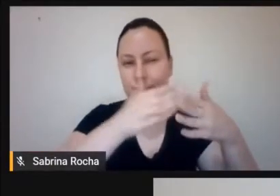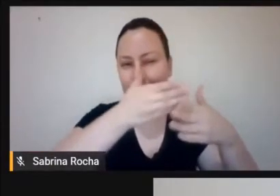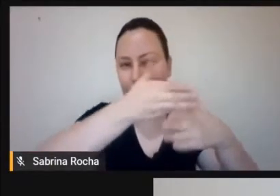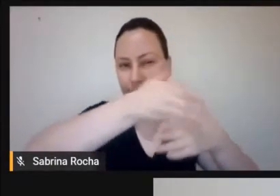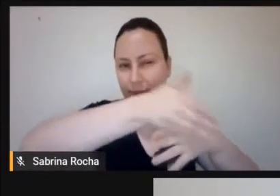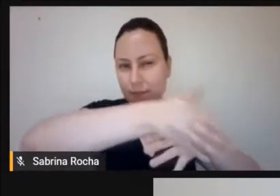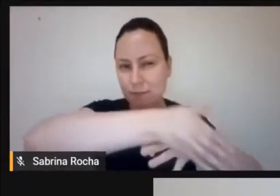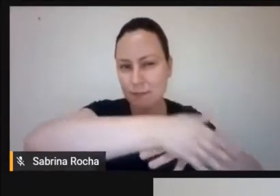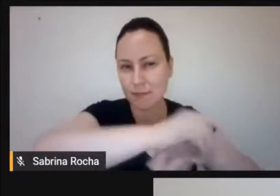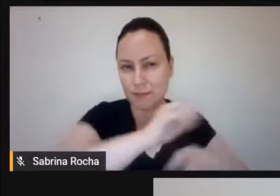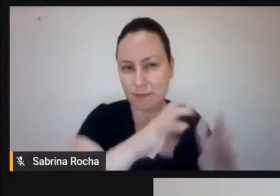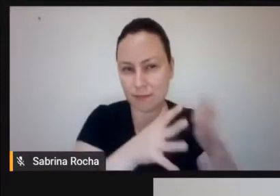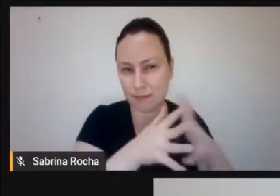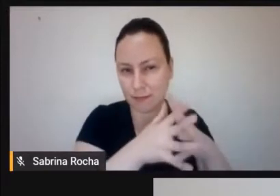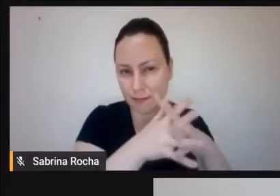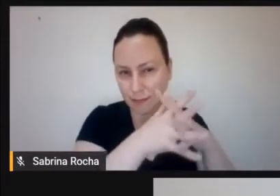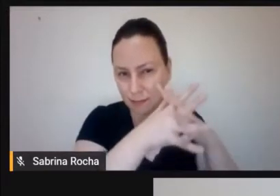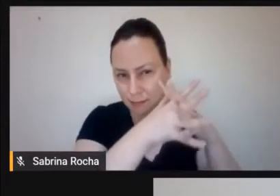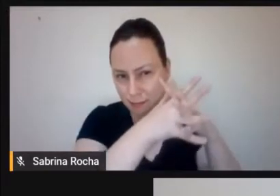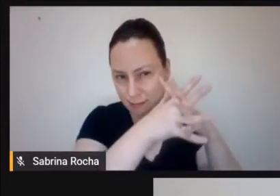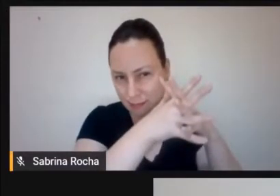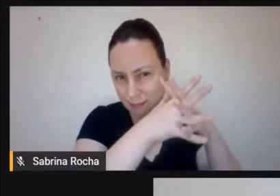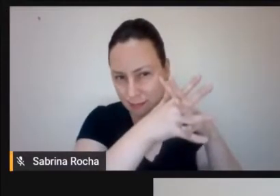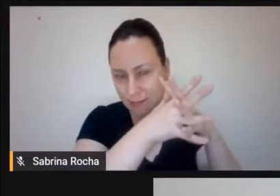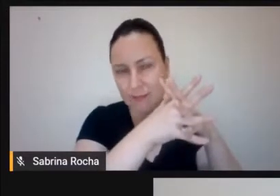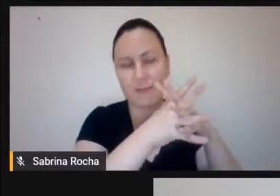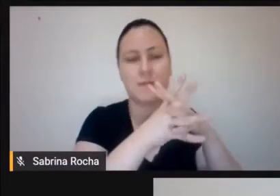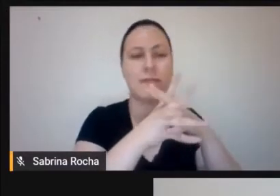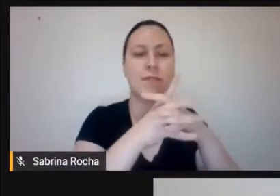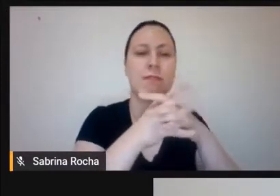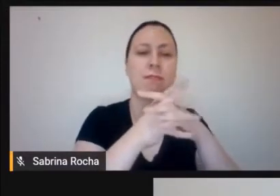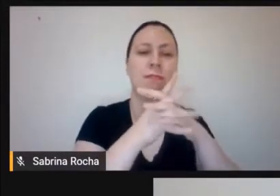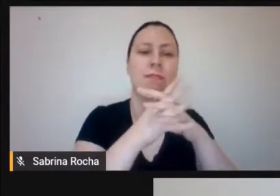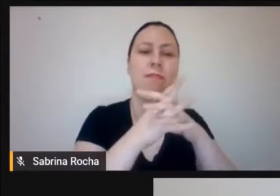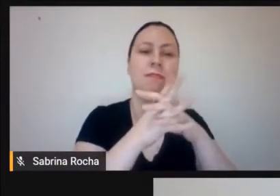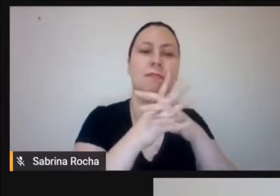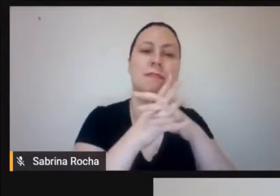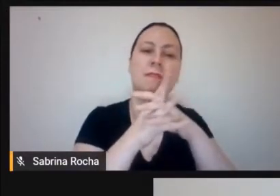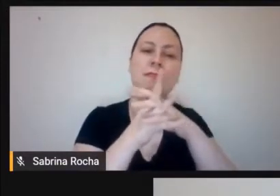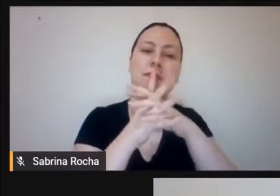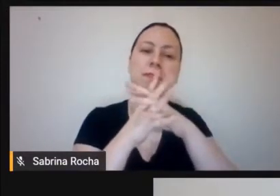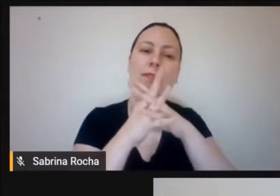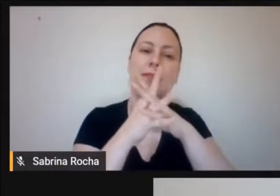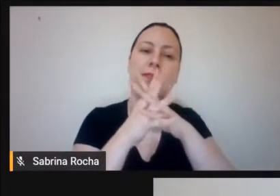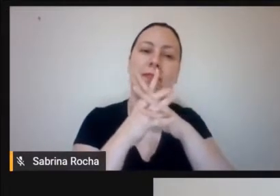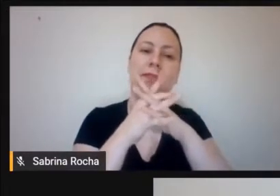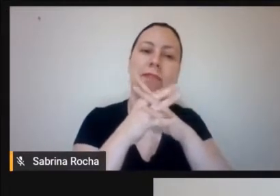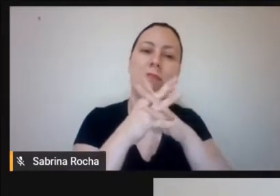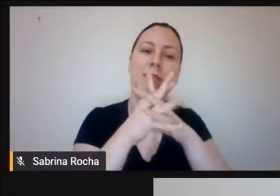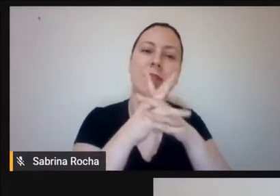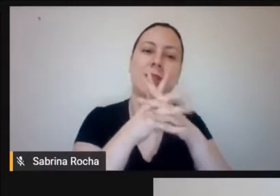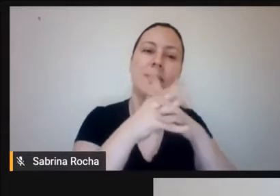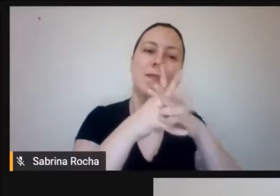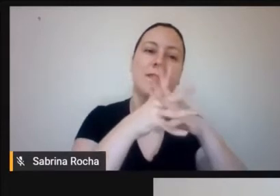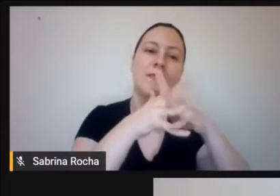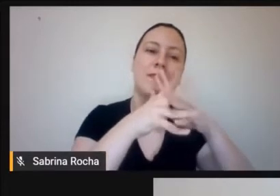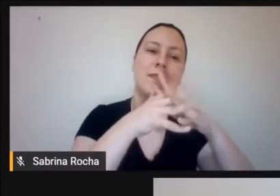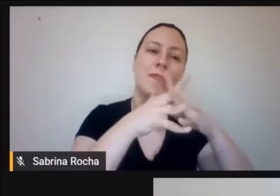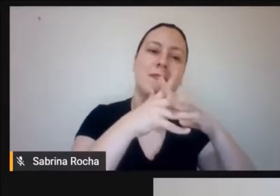poros nesse mundo fechado dos adultos e se expressar